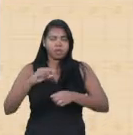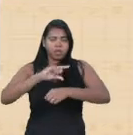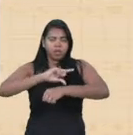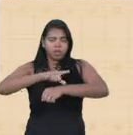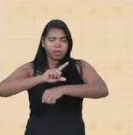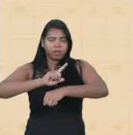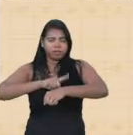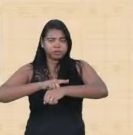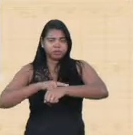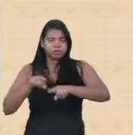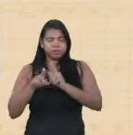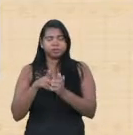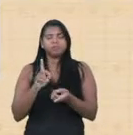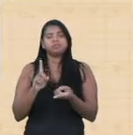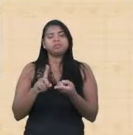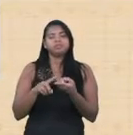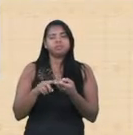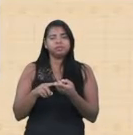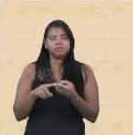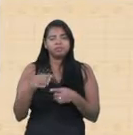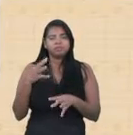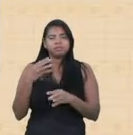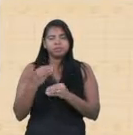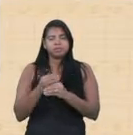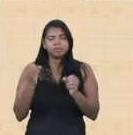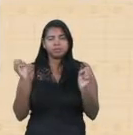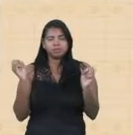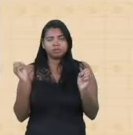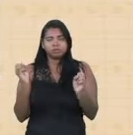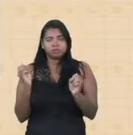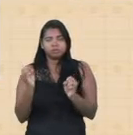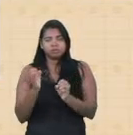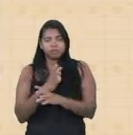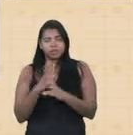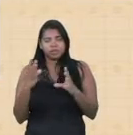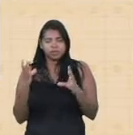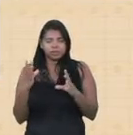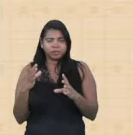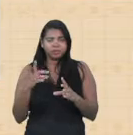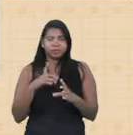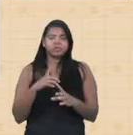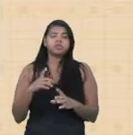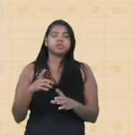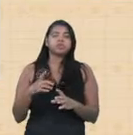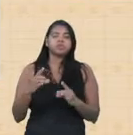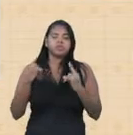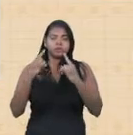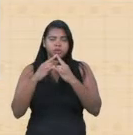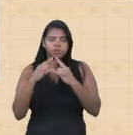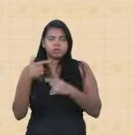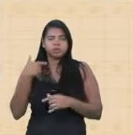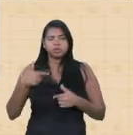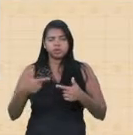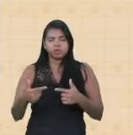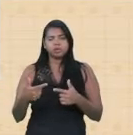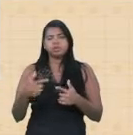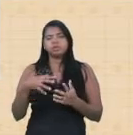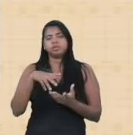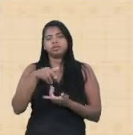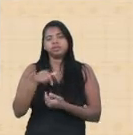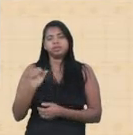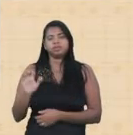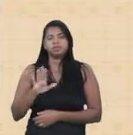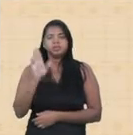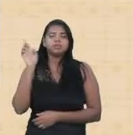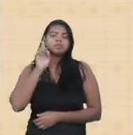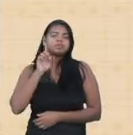hora, minutos e segundos exatos da explosão encontra-se no Museu da Segunda Guerra Mundial em Nova York, nos Estados Unidos